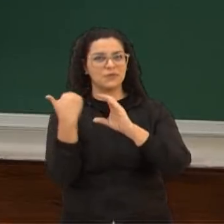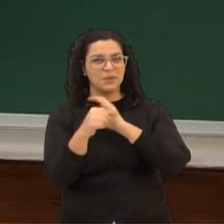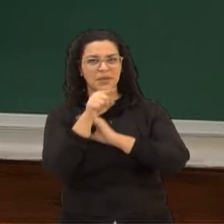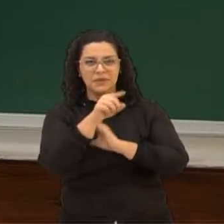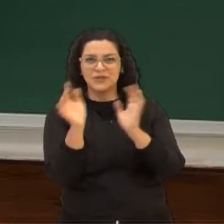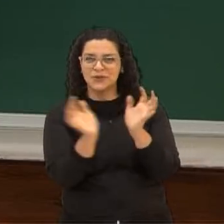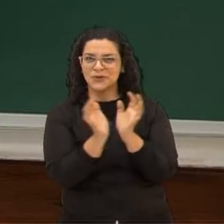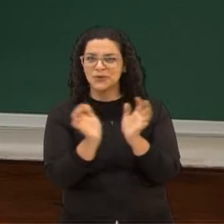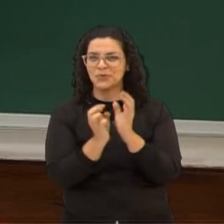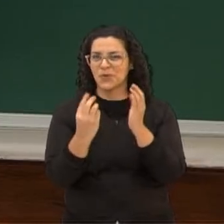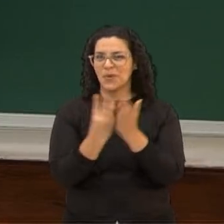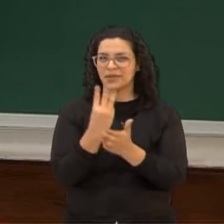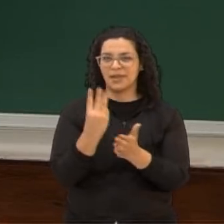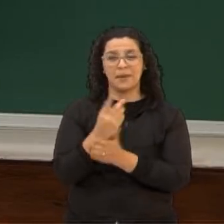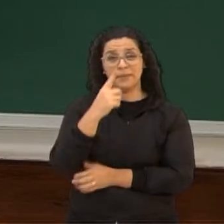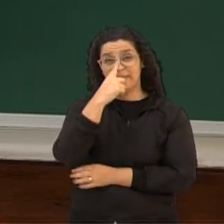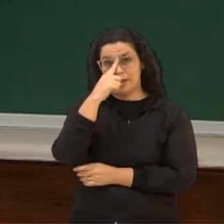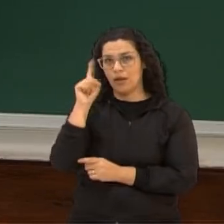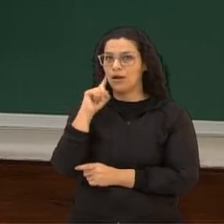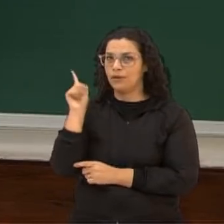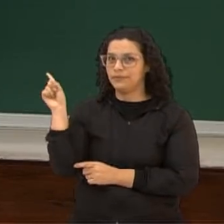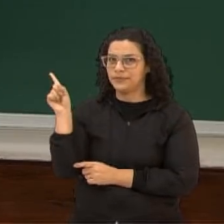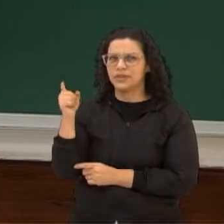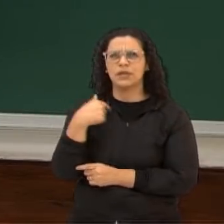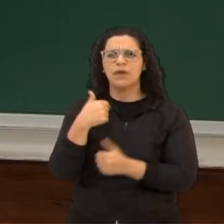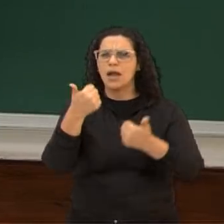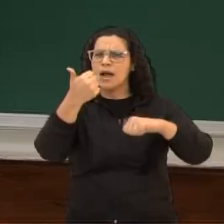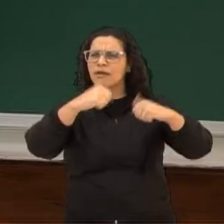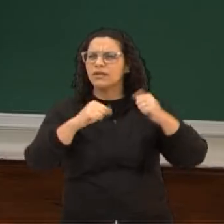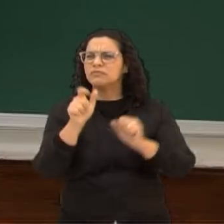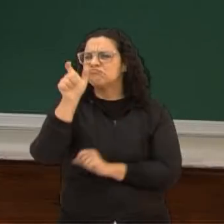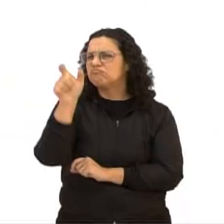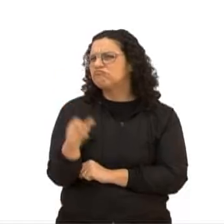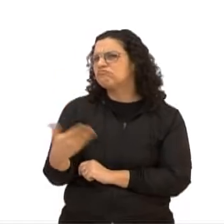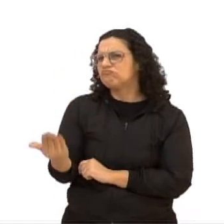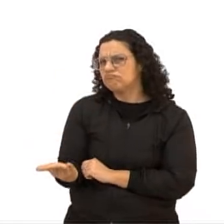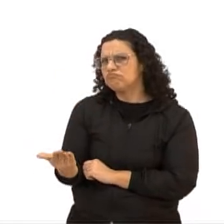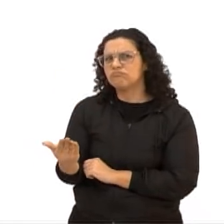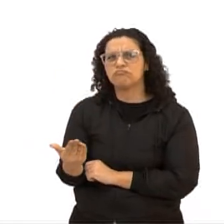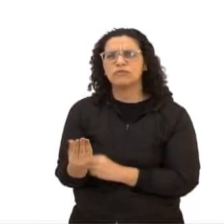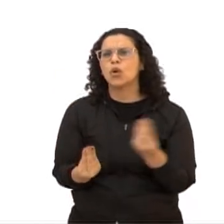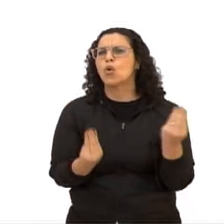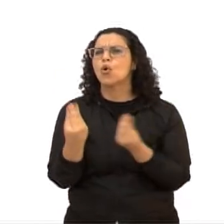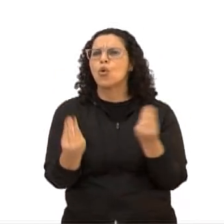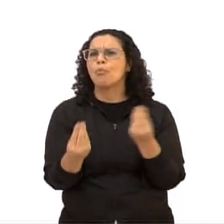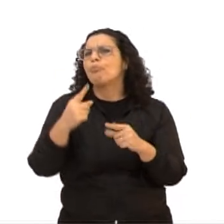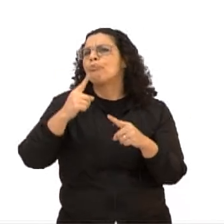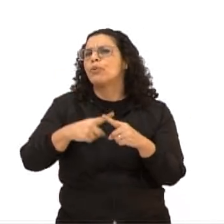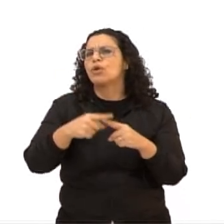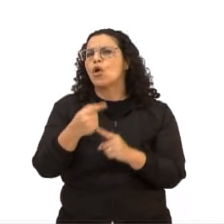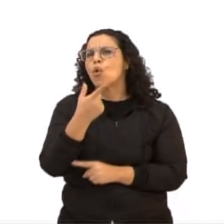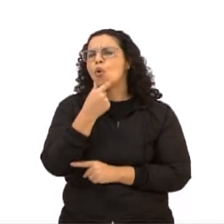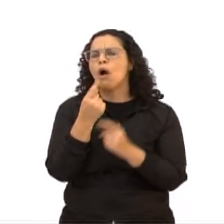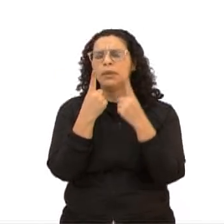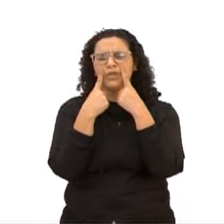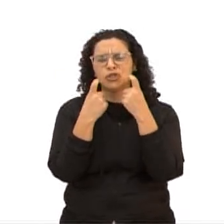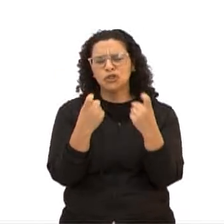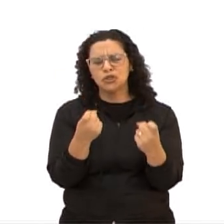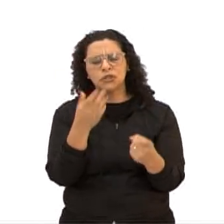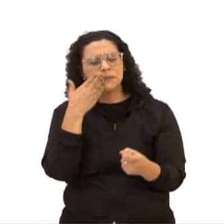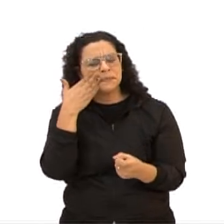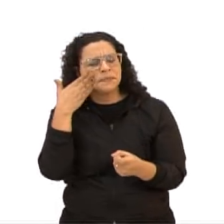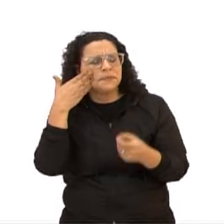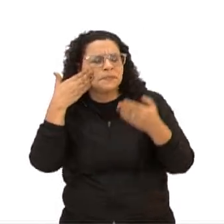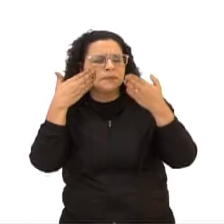nos grupos de WhatsApp, então eu trouxe isso aqui. Aí eu quero que vocês analisem ele, tá? Qual será a causa das expressões de choro